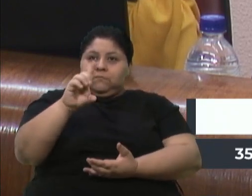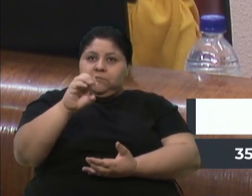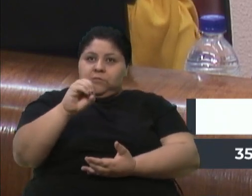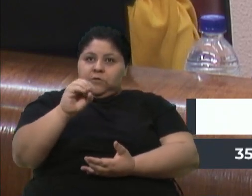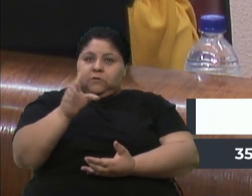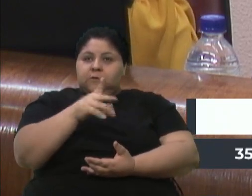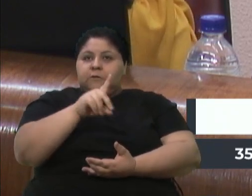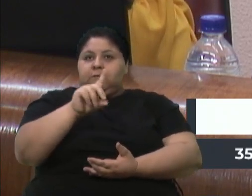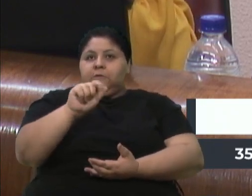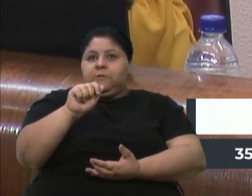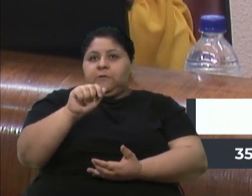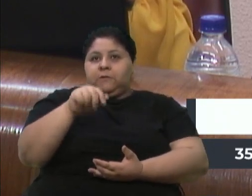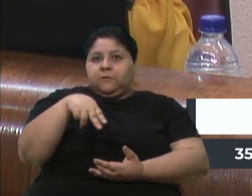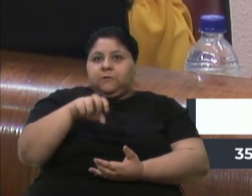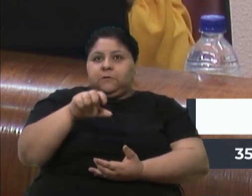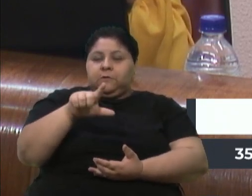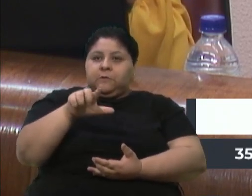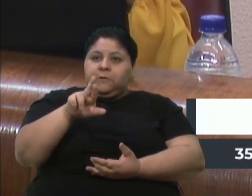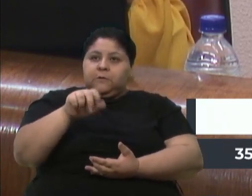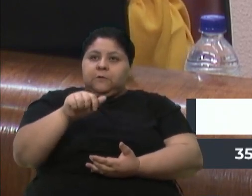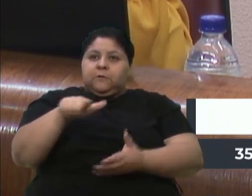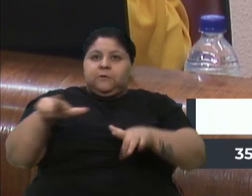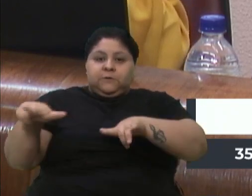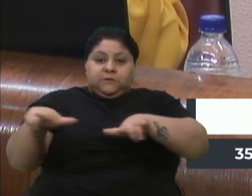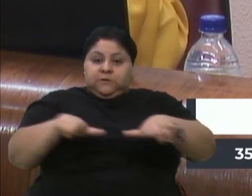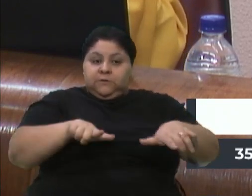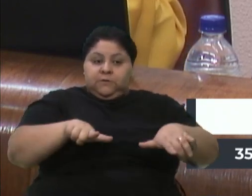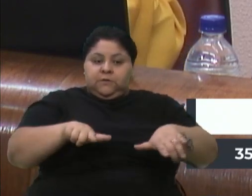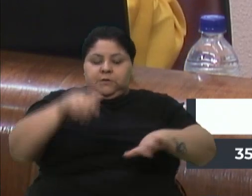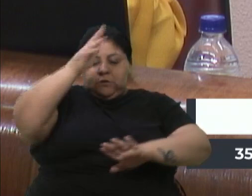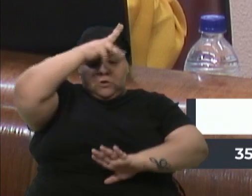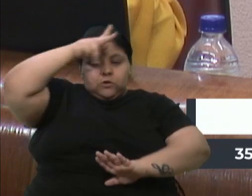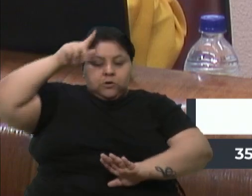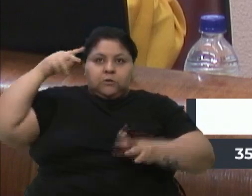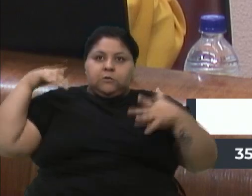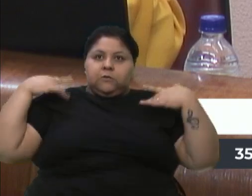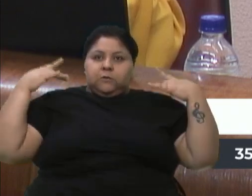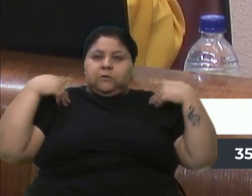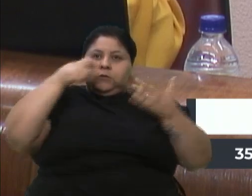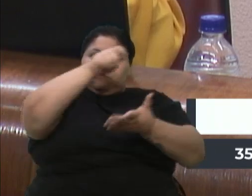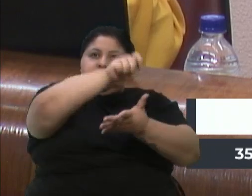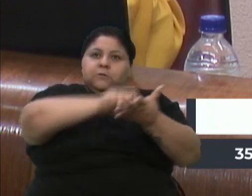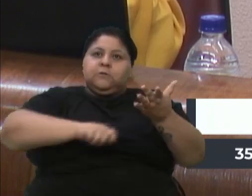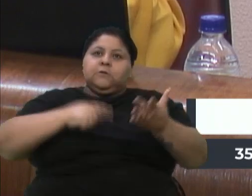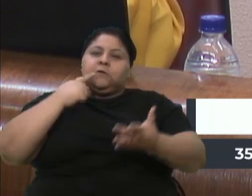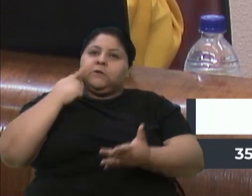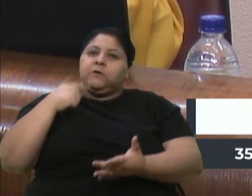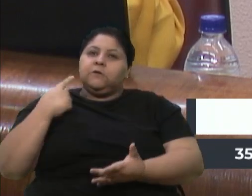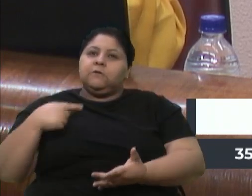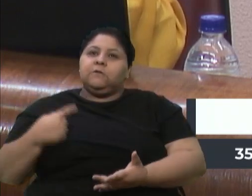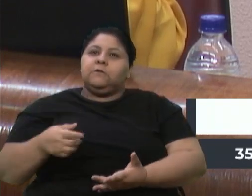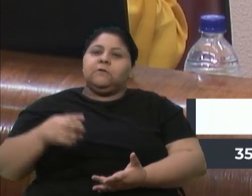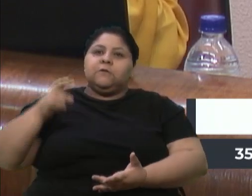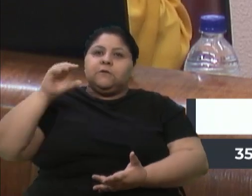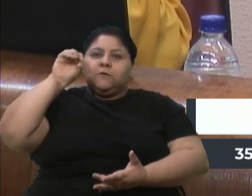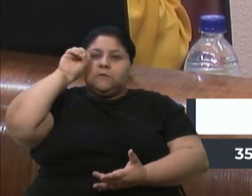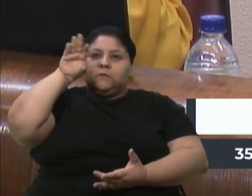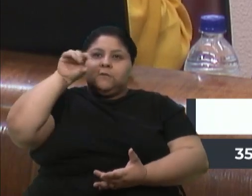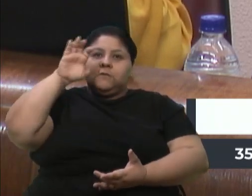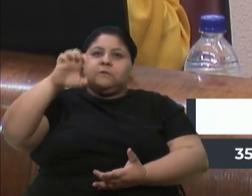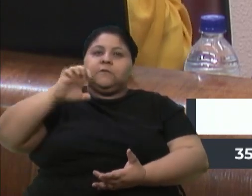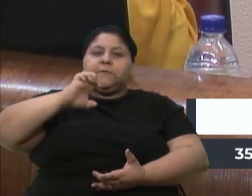Semana Municipal do Turismo. O documento vem assinado pela vereadora Gladys Frisso, Alexandre Bortoluz, Elisandro Fiuza, Estela